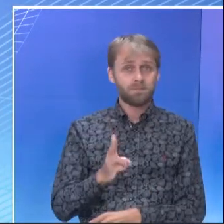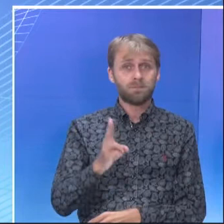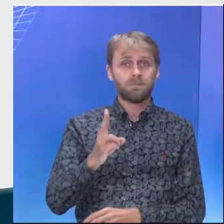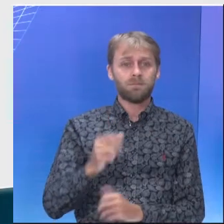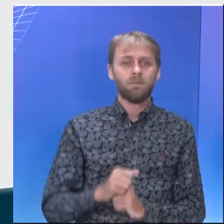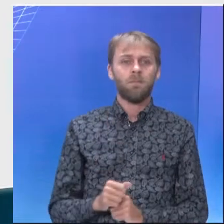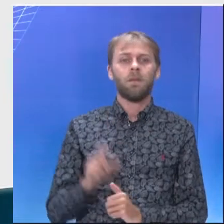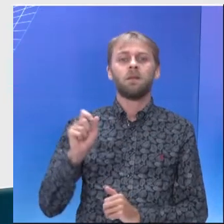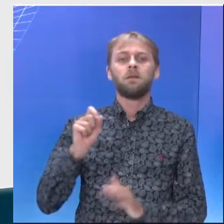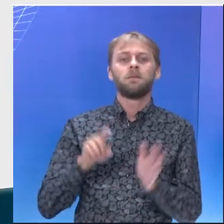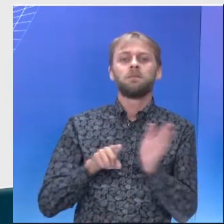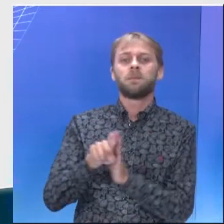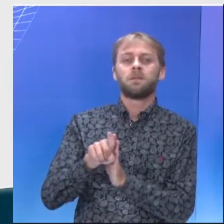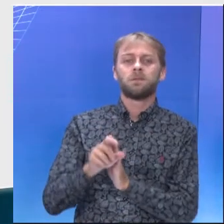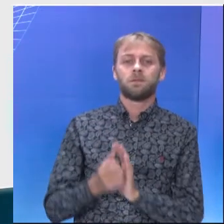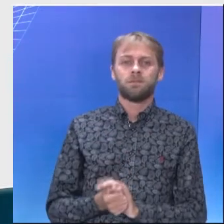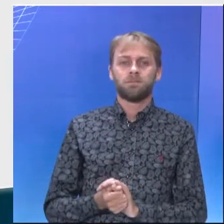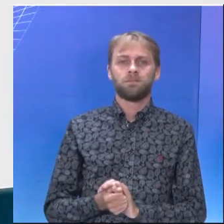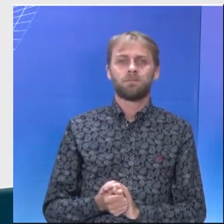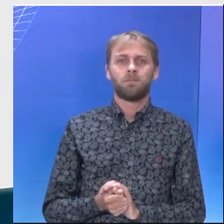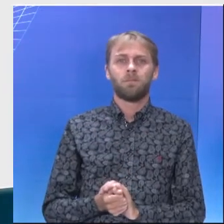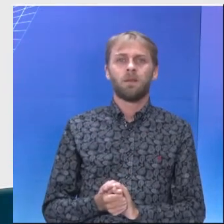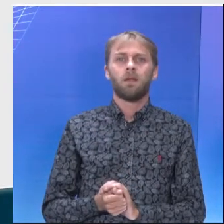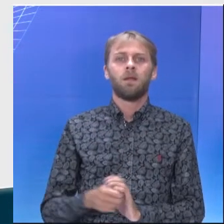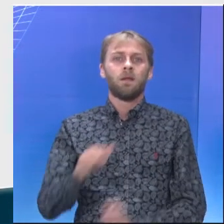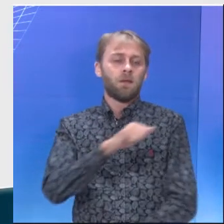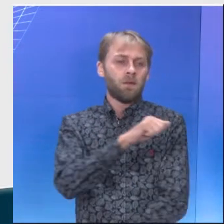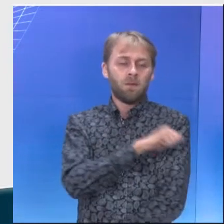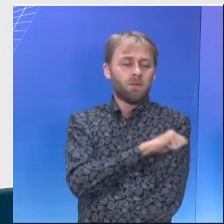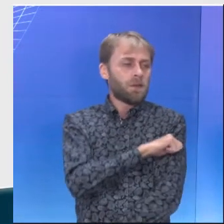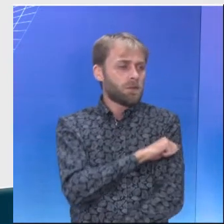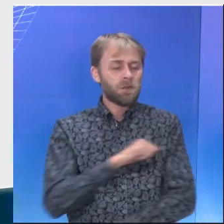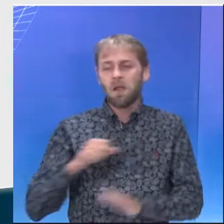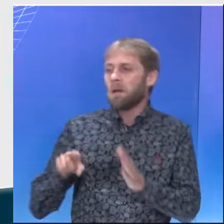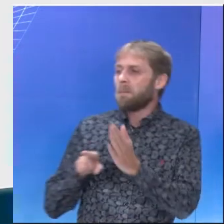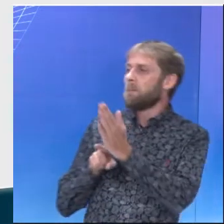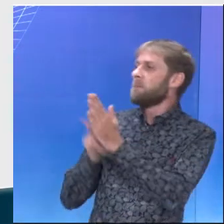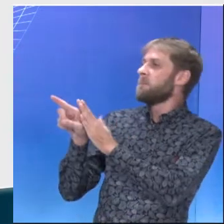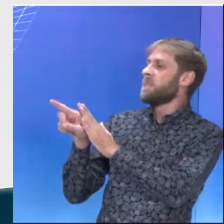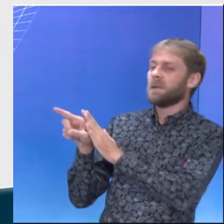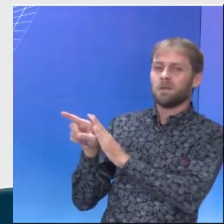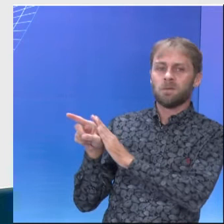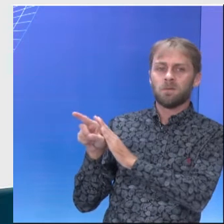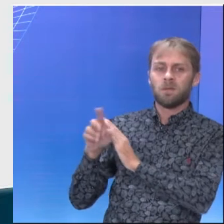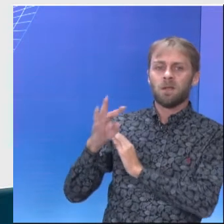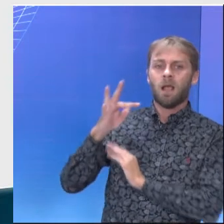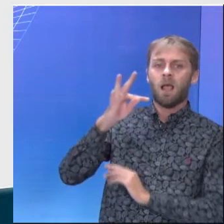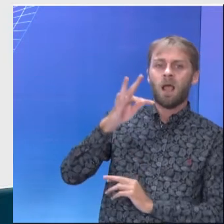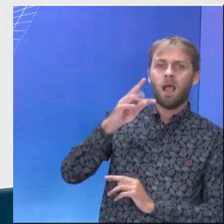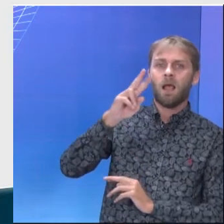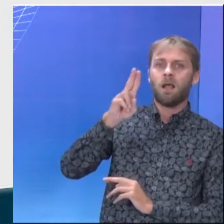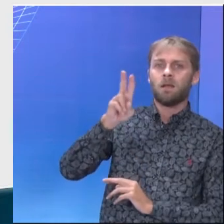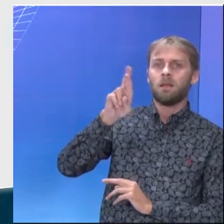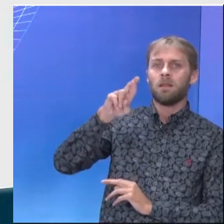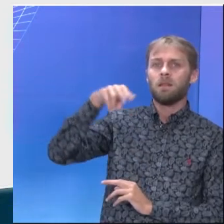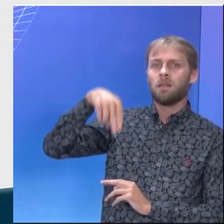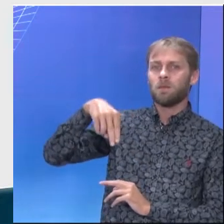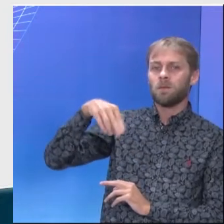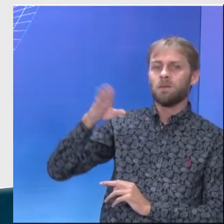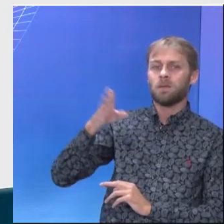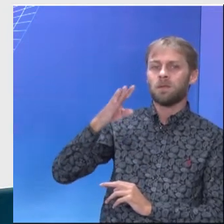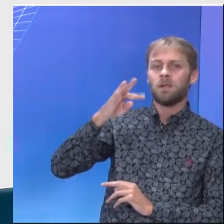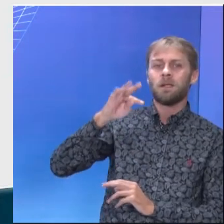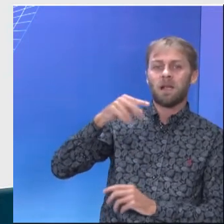ele está pedindo? No cartoon, o estudante faz uma pergunta usando turn this thing on por. Então, ele